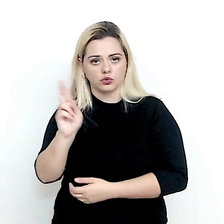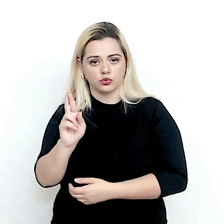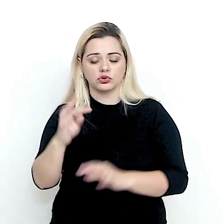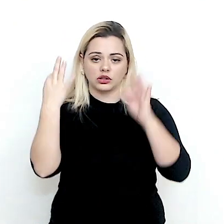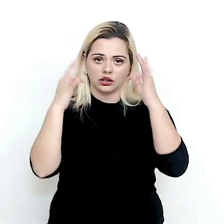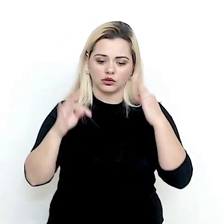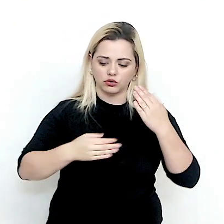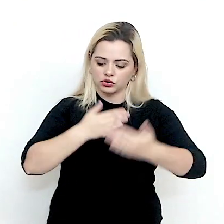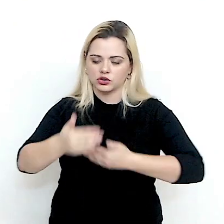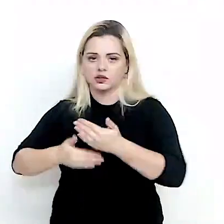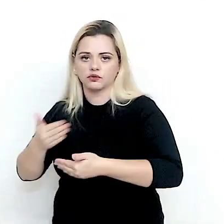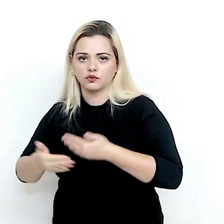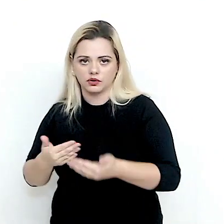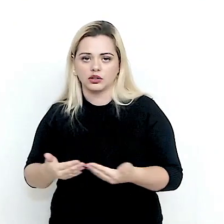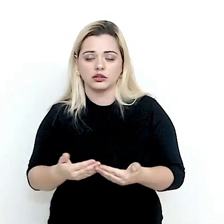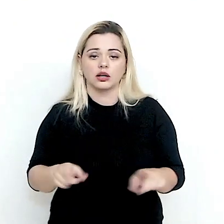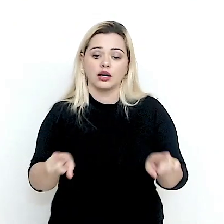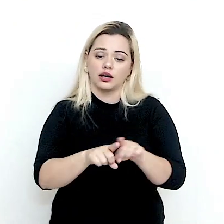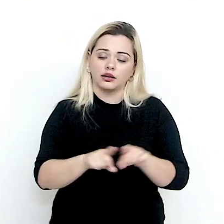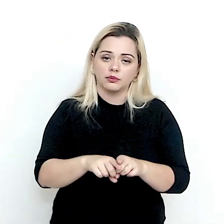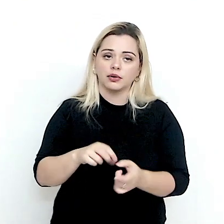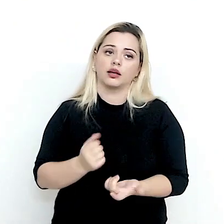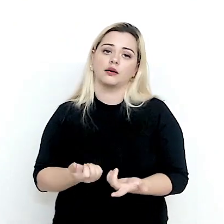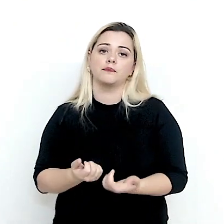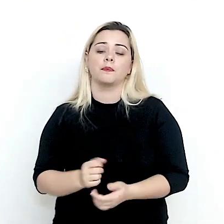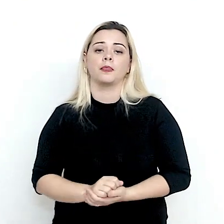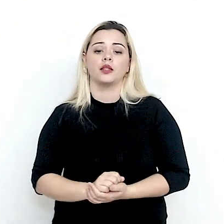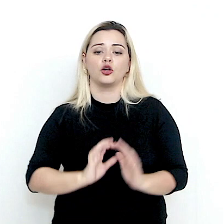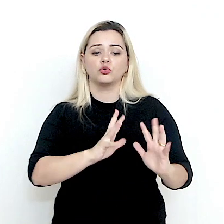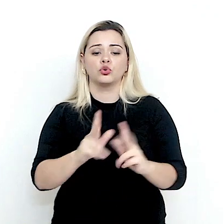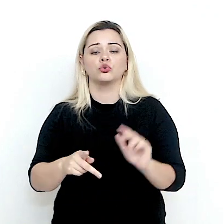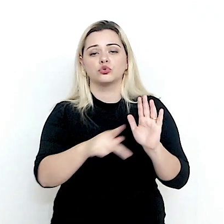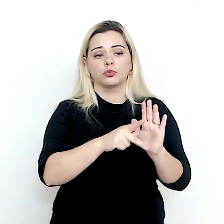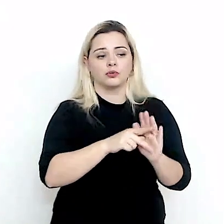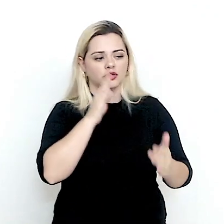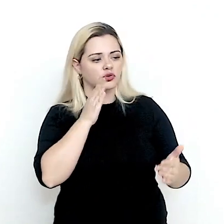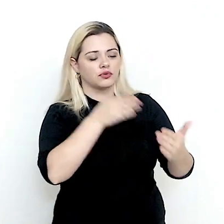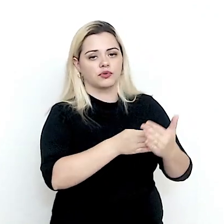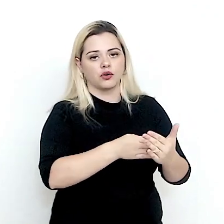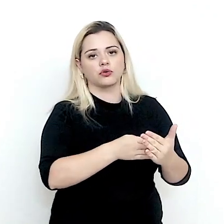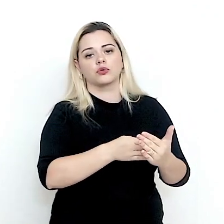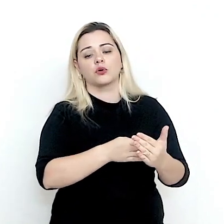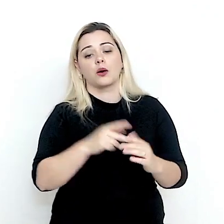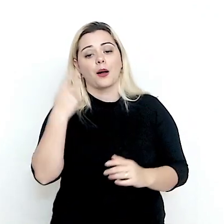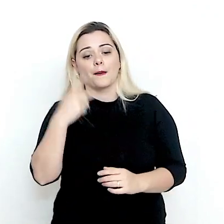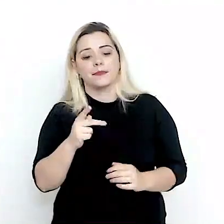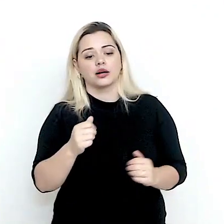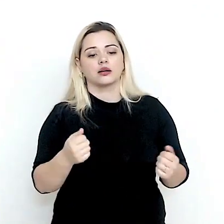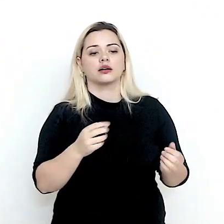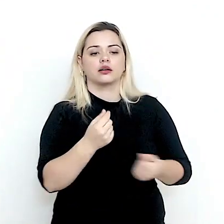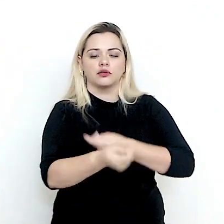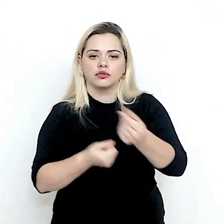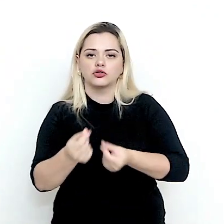tecnologias envolvidas e, se possível, sobre os projetos focais do programa de parceria para